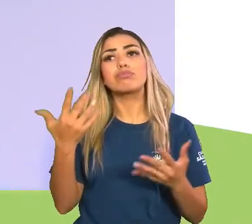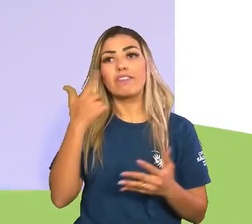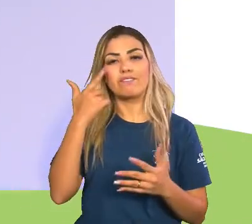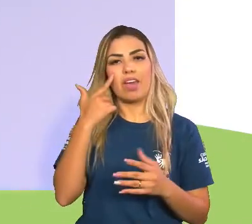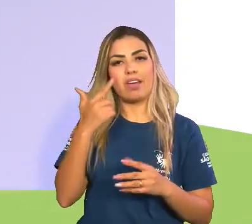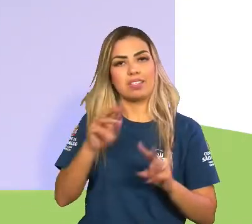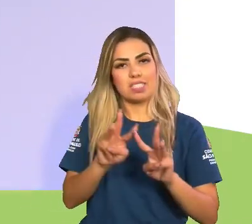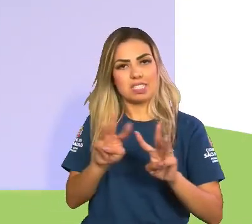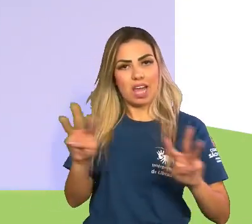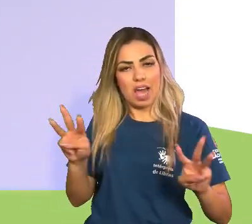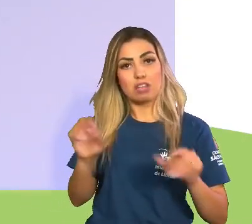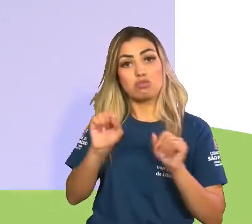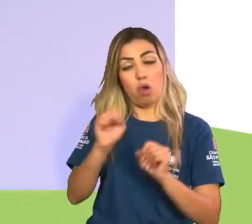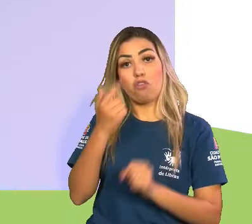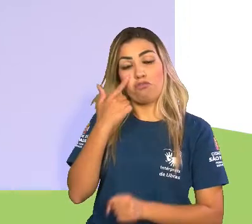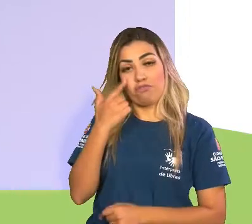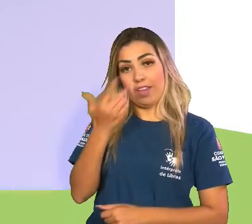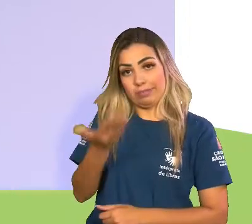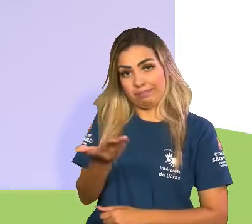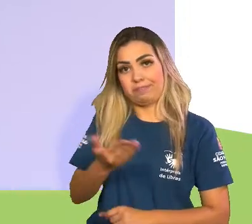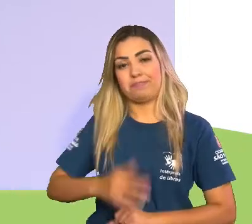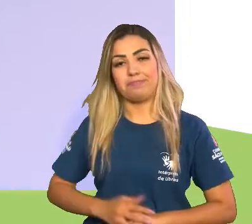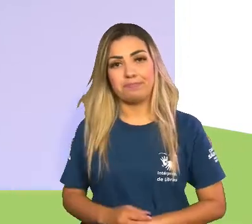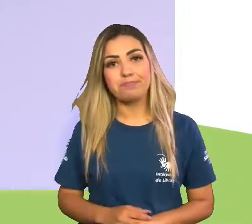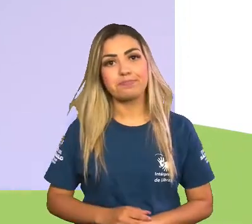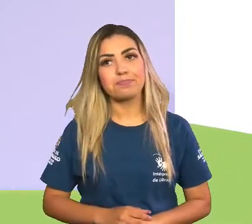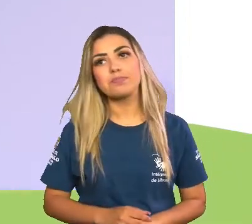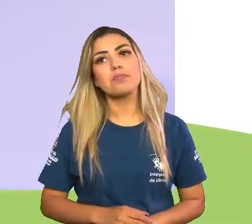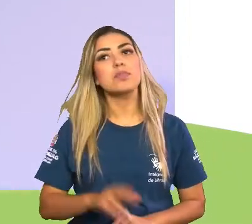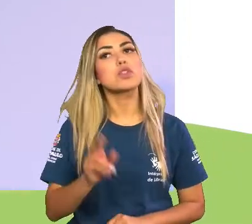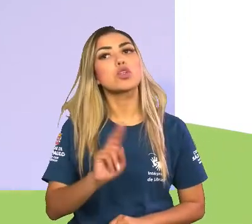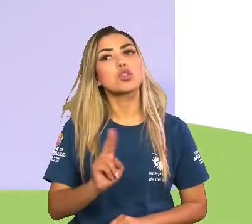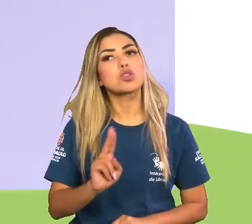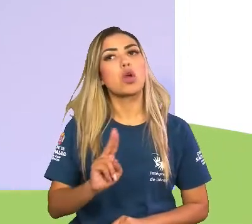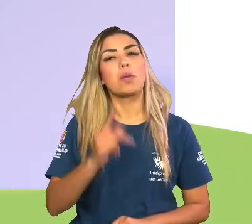aqui acompanhando a gente presencialmente, o endereço é